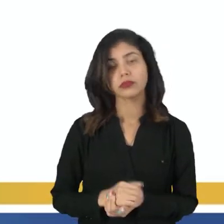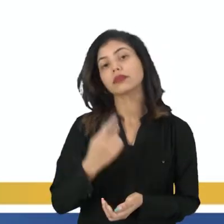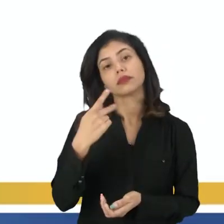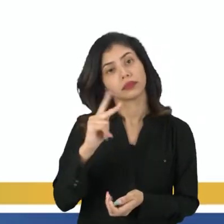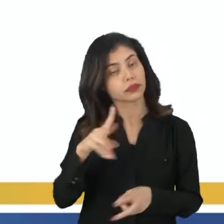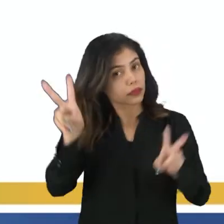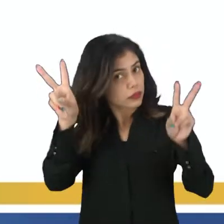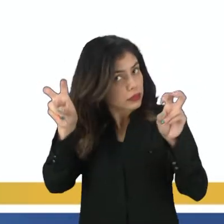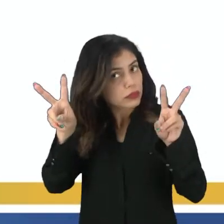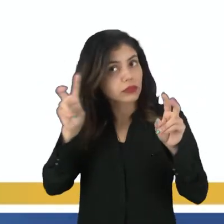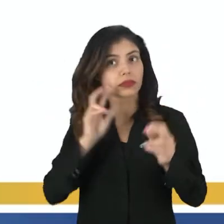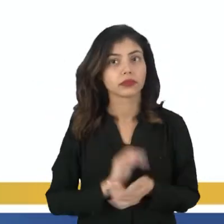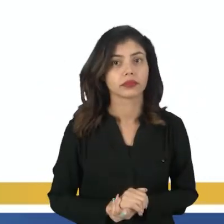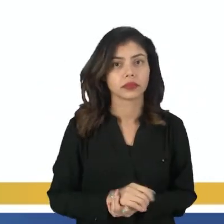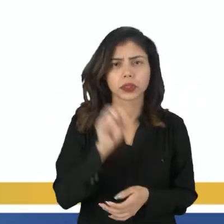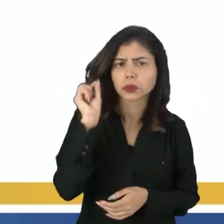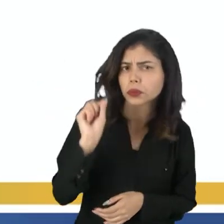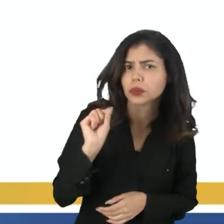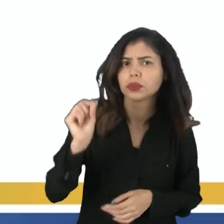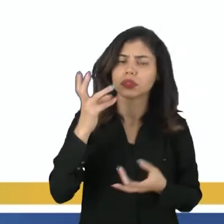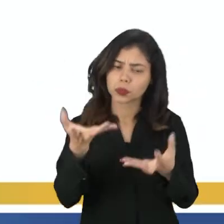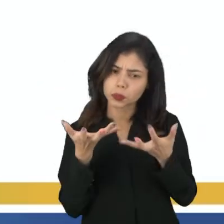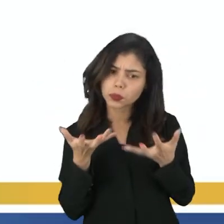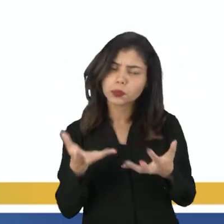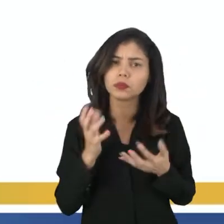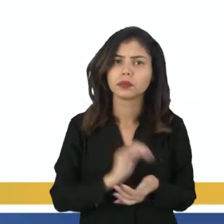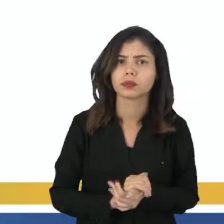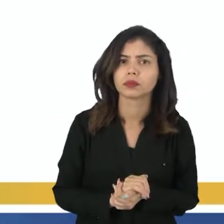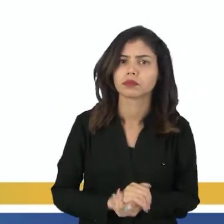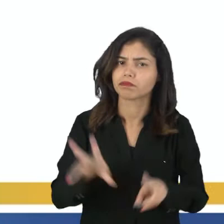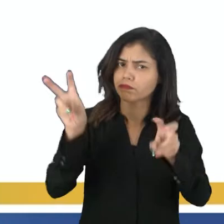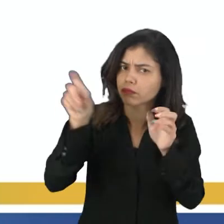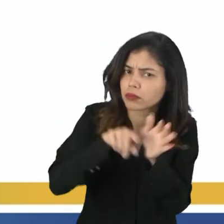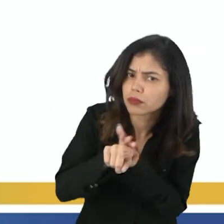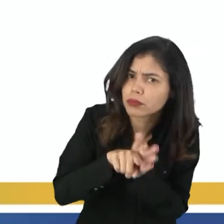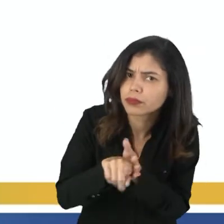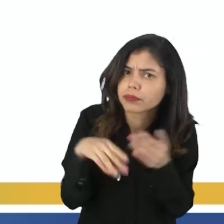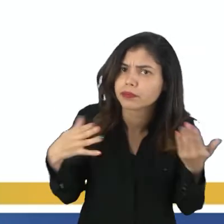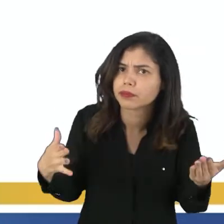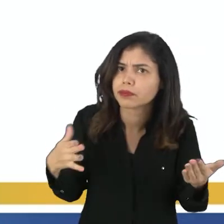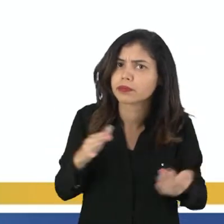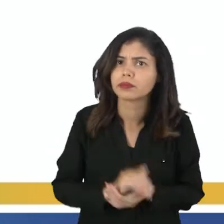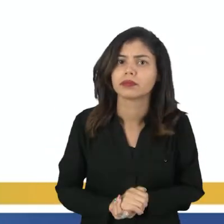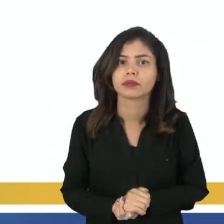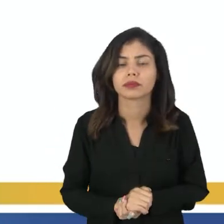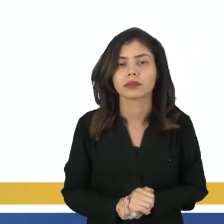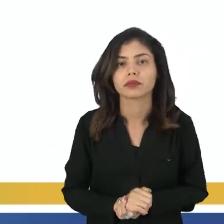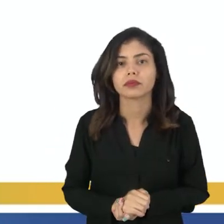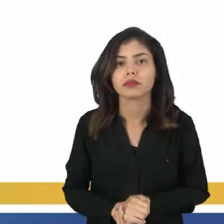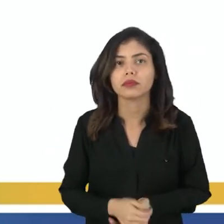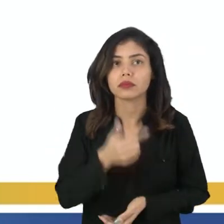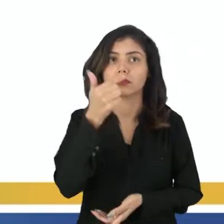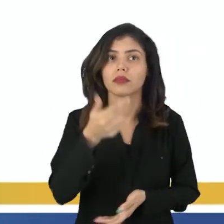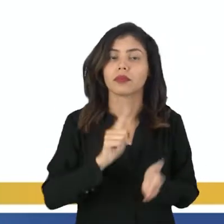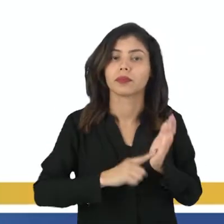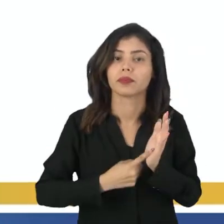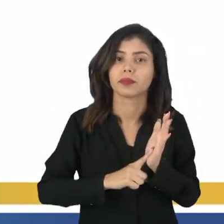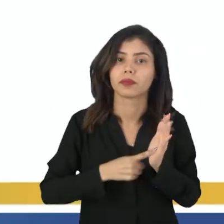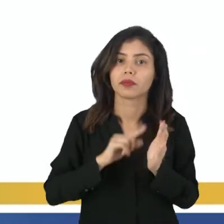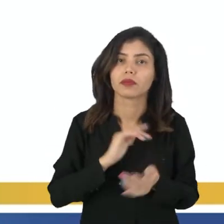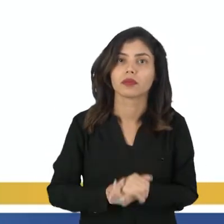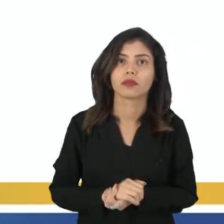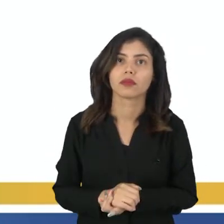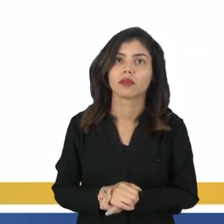da sua temática. O que você quer com essa pesquisa? E aí vem o segundo ponto, que